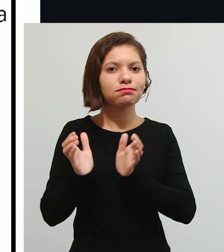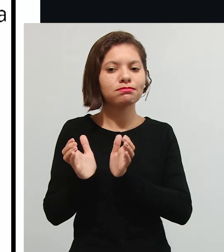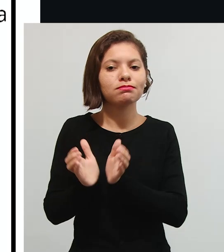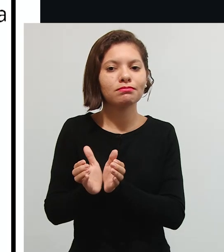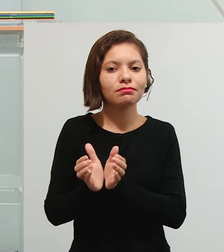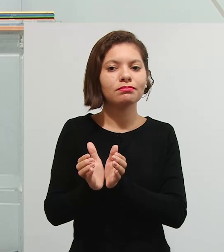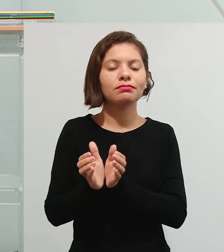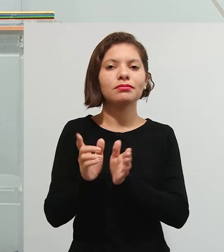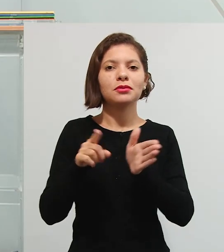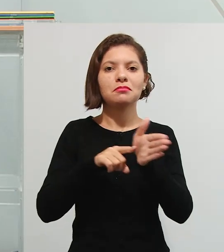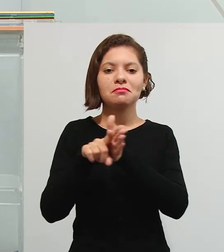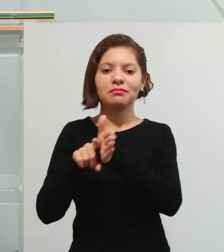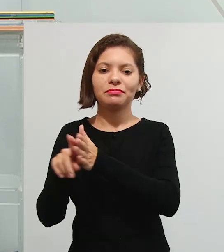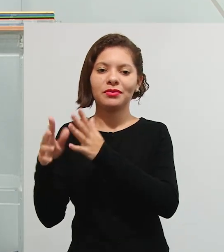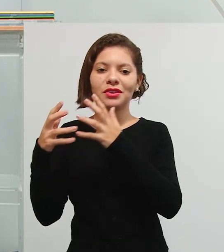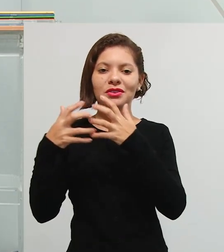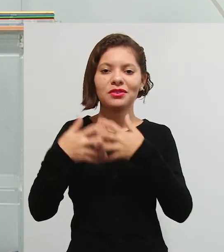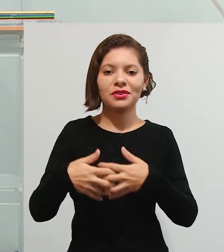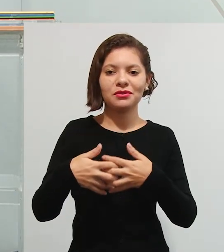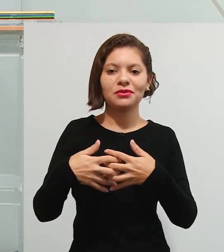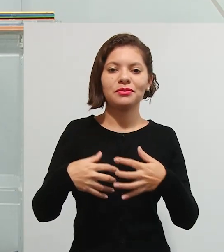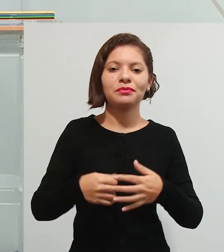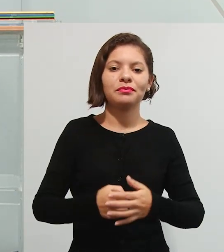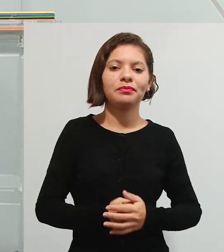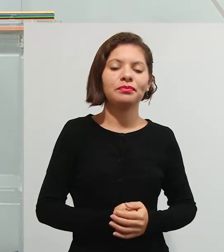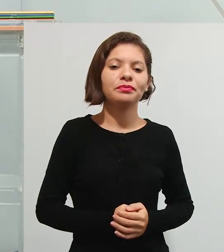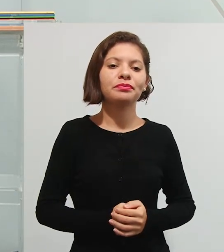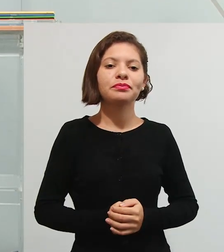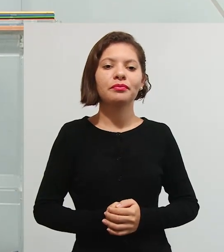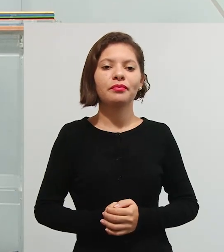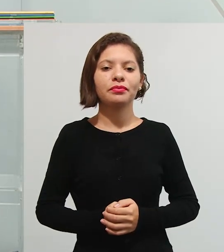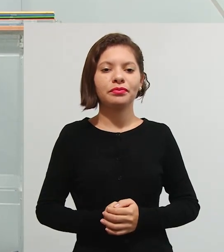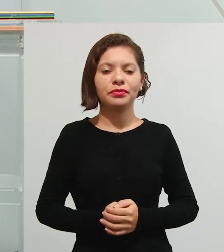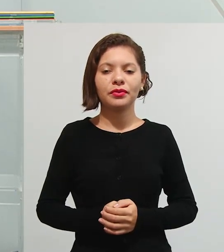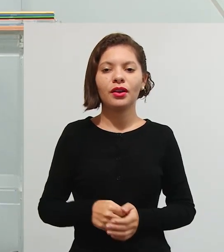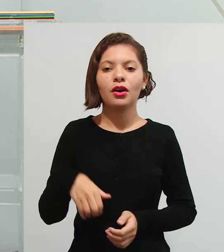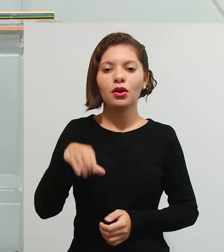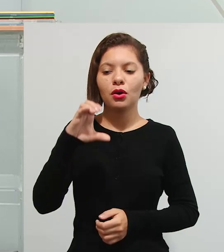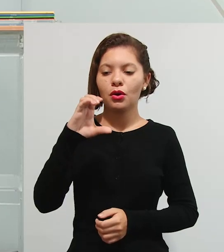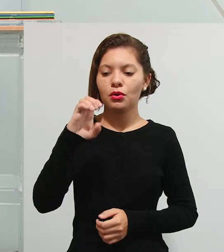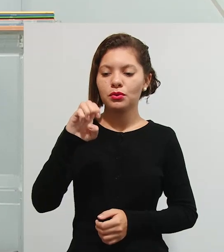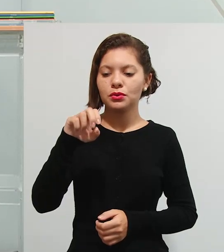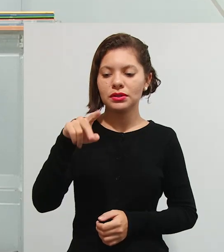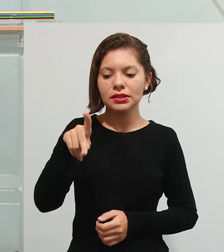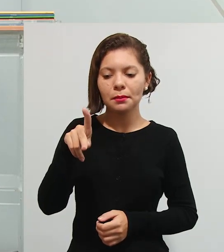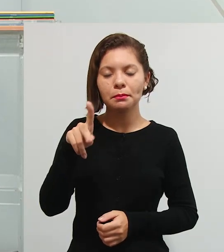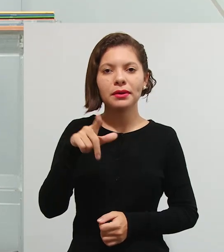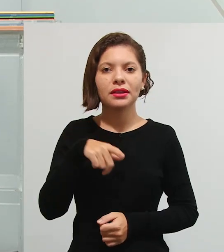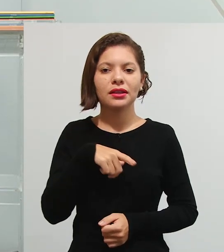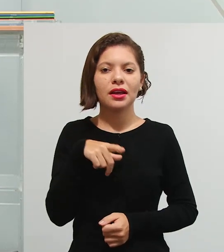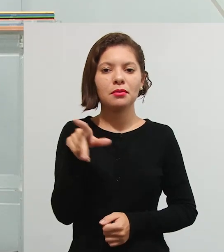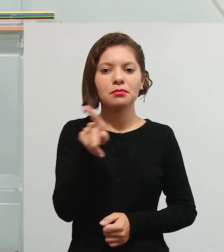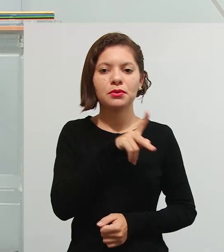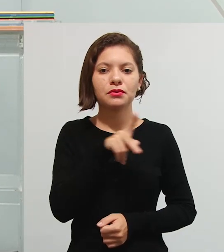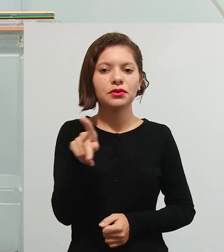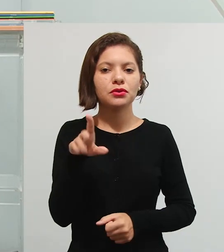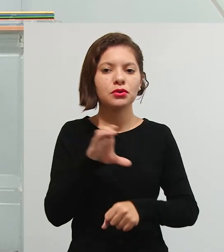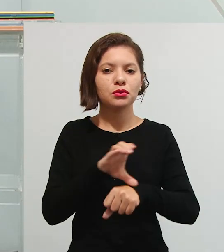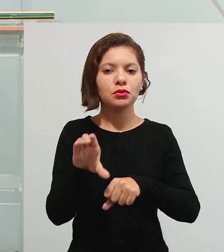IFRO. Exatamente. Nós temos o CEP. E nós temos professores do curso que fazem parte do